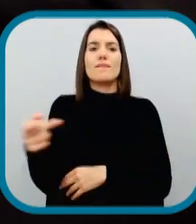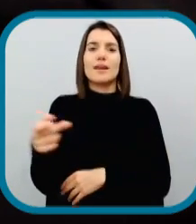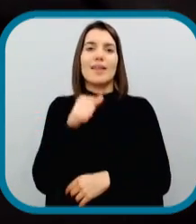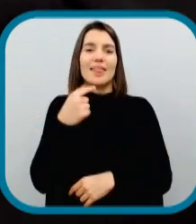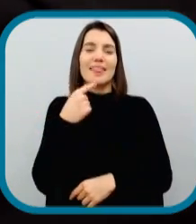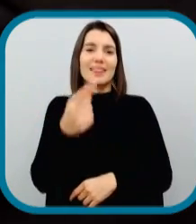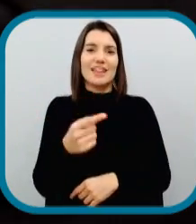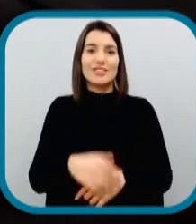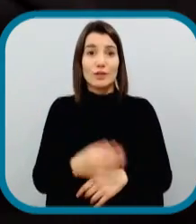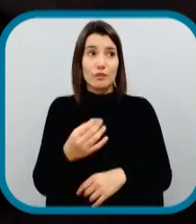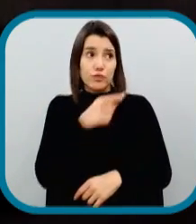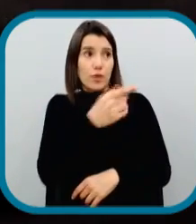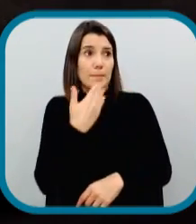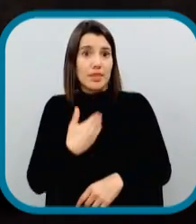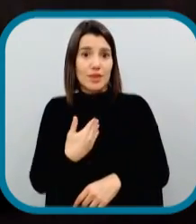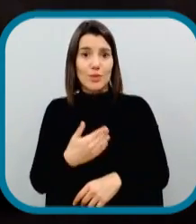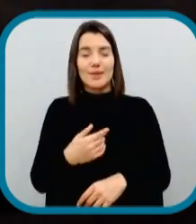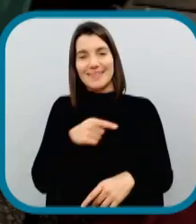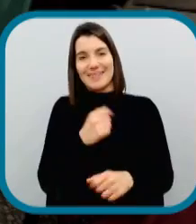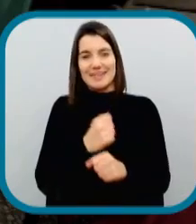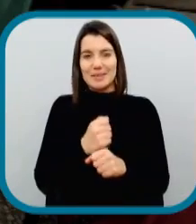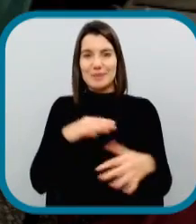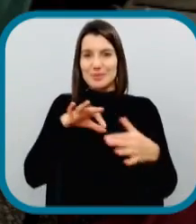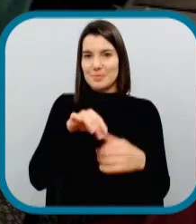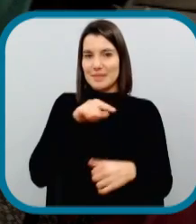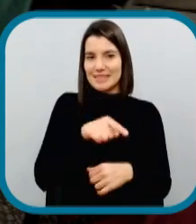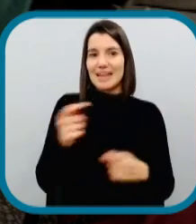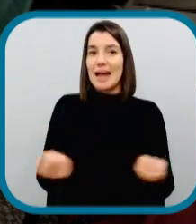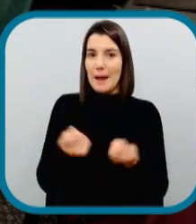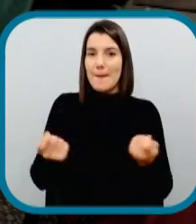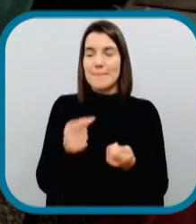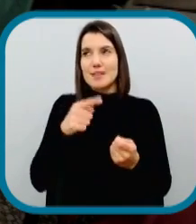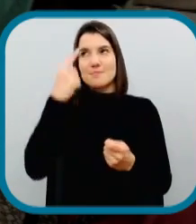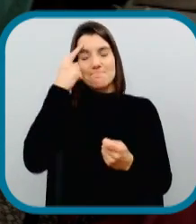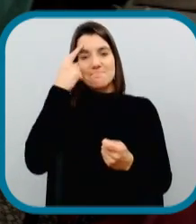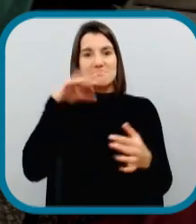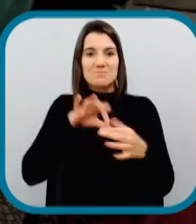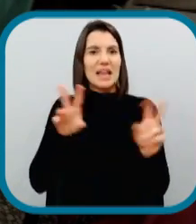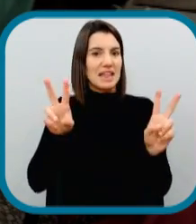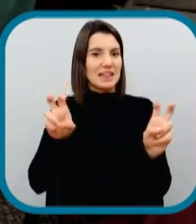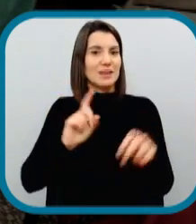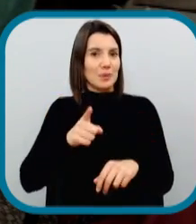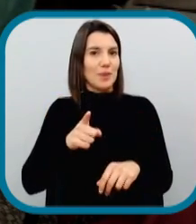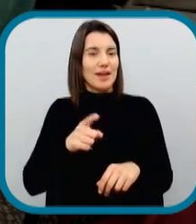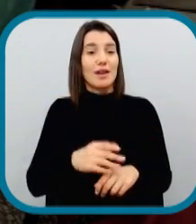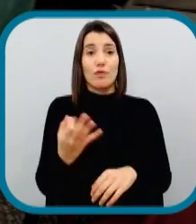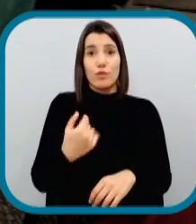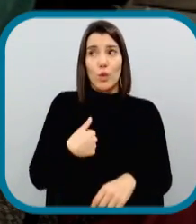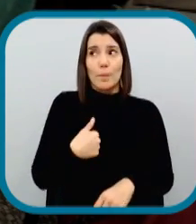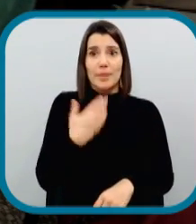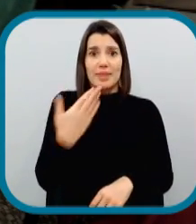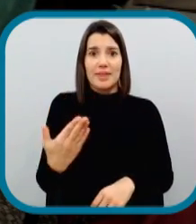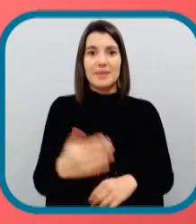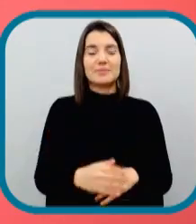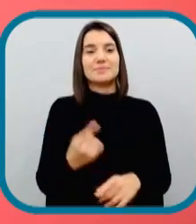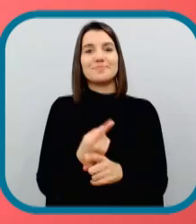uma frase que eles diziam sempre, que é o "foi você que pediu". E trabalhámos em volta disso e criámos a nossa campanha, que em princípio o título vai ser "fui